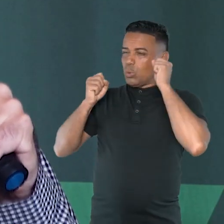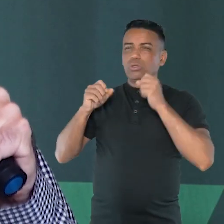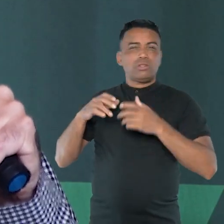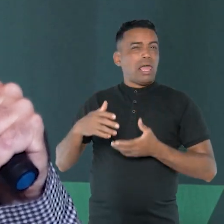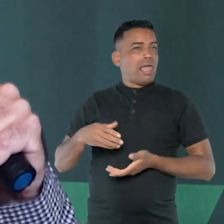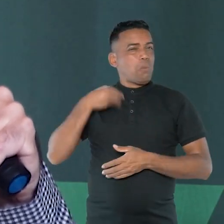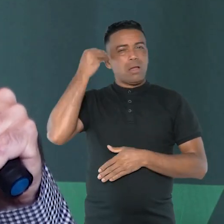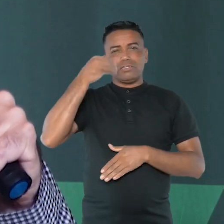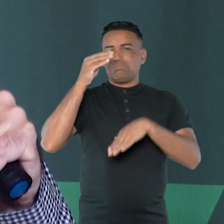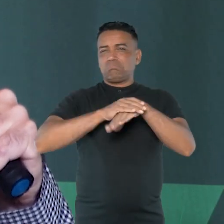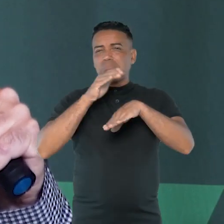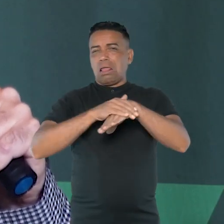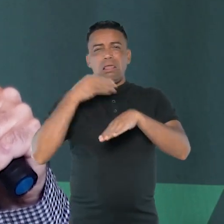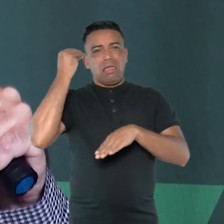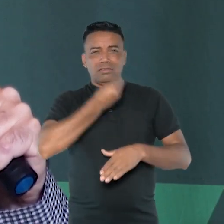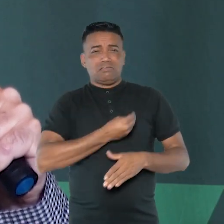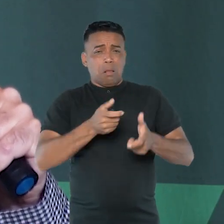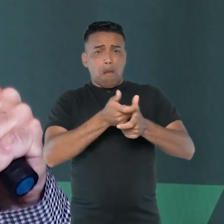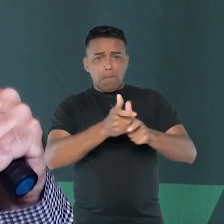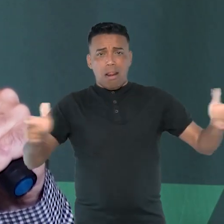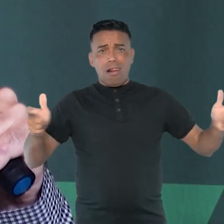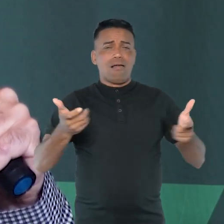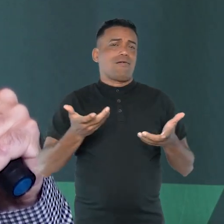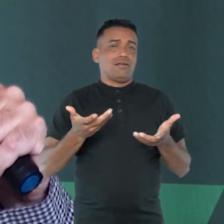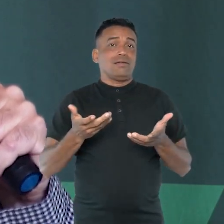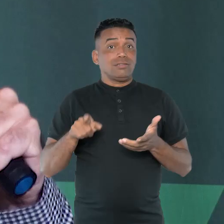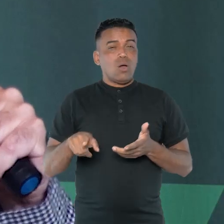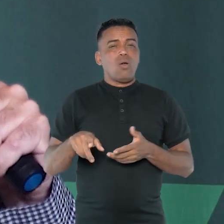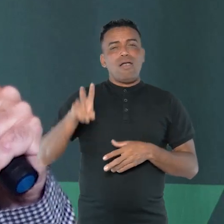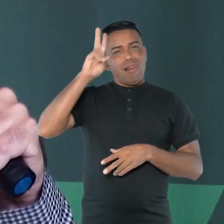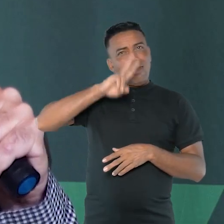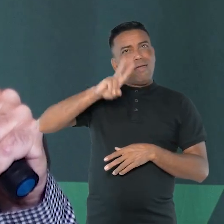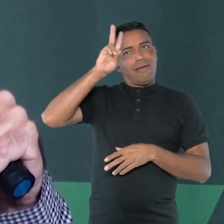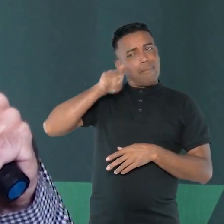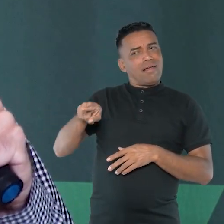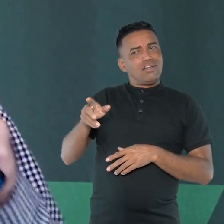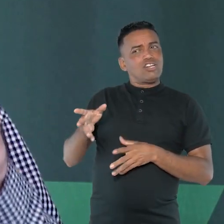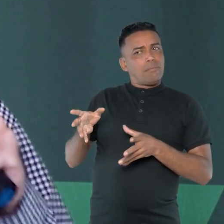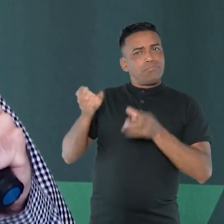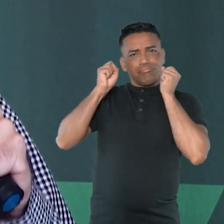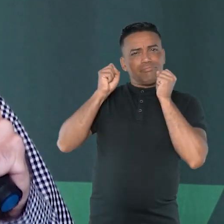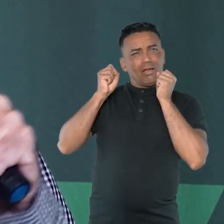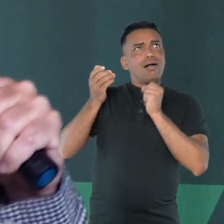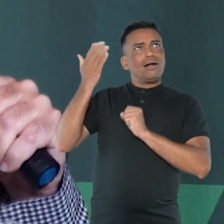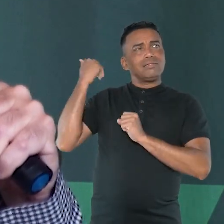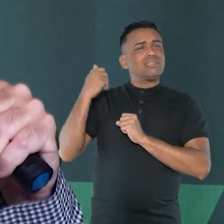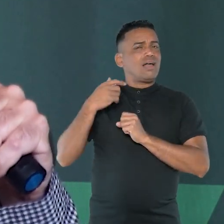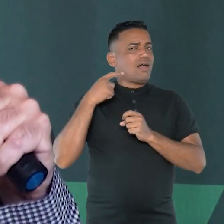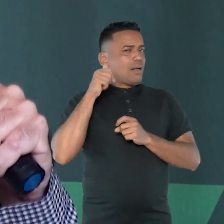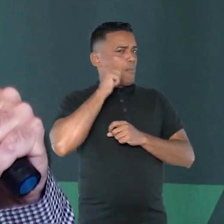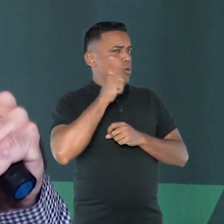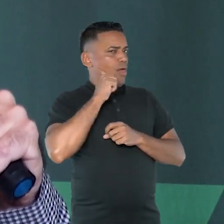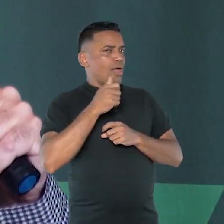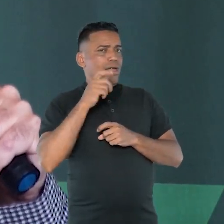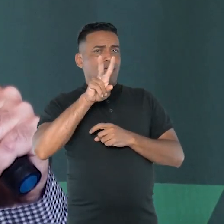E fala algumas coisas que ela ecoa, ela lembra mais ou menos vagamente que ela já ouviu isso. E aí ela começa a ficar